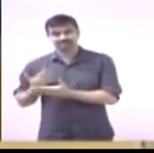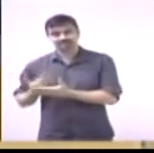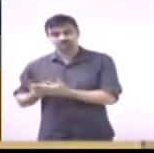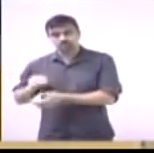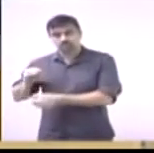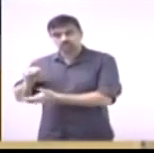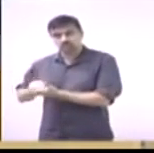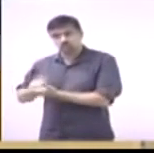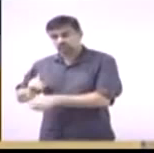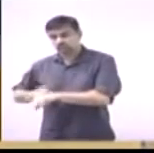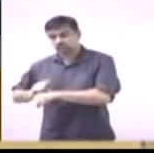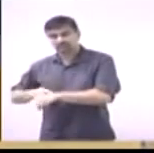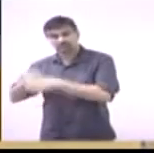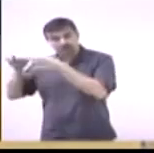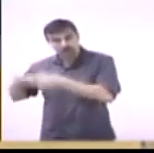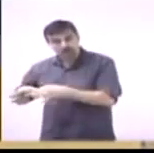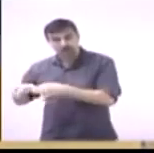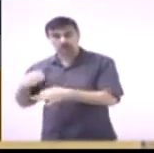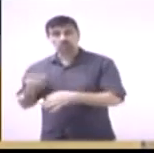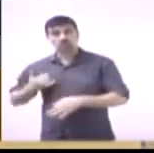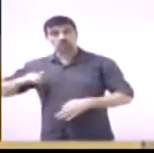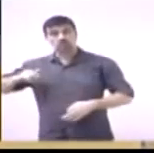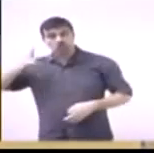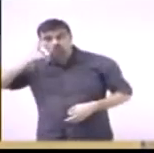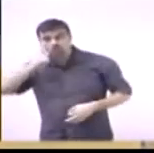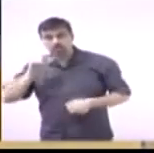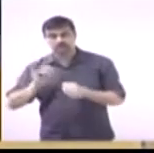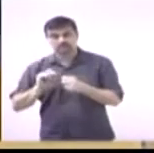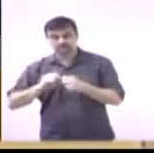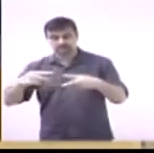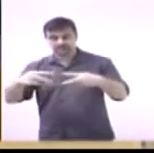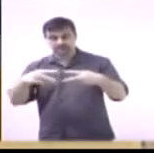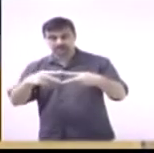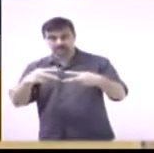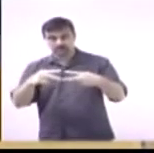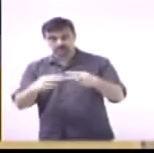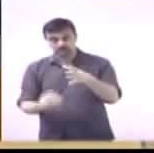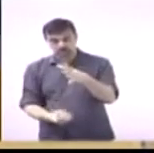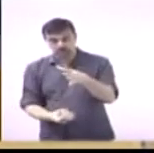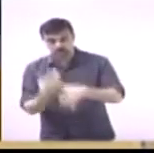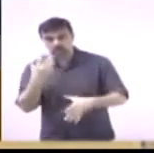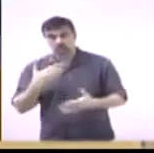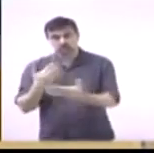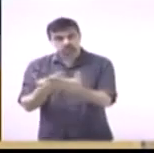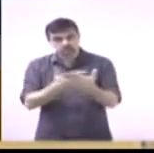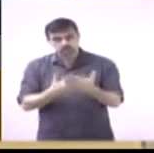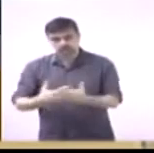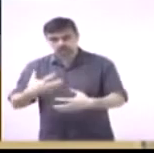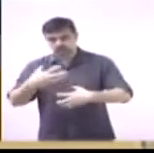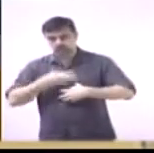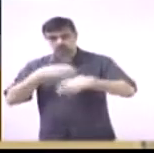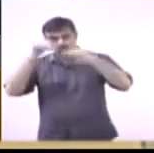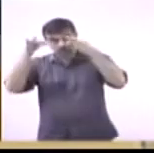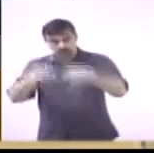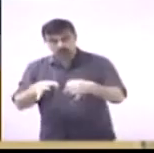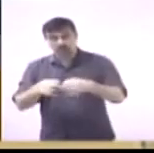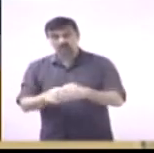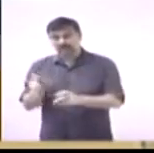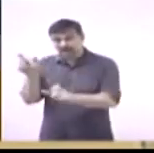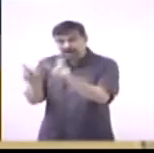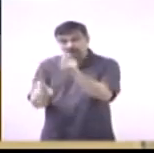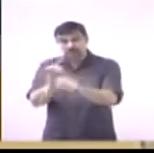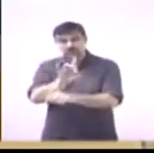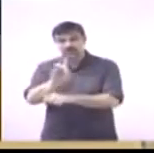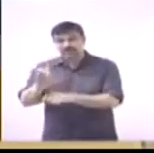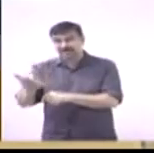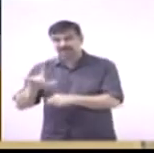estudar, que ele consiga fazer isso dentro do nosso município, dentro das condições que ele merece